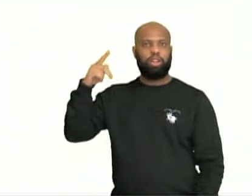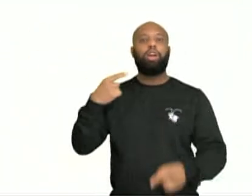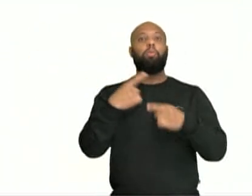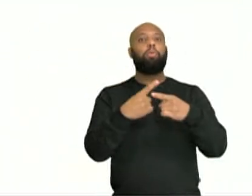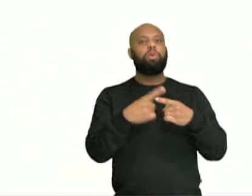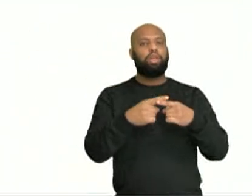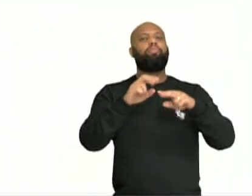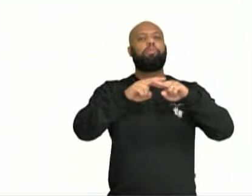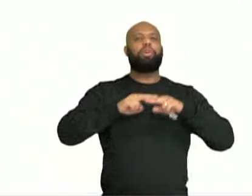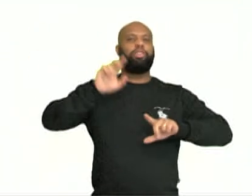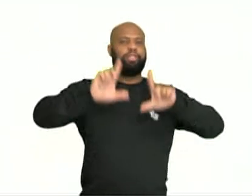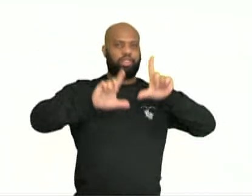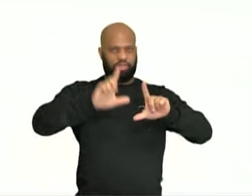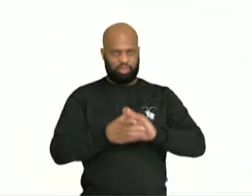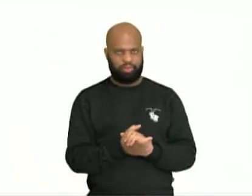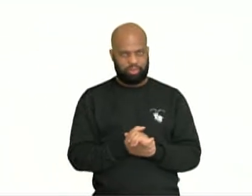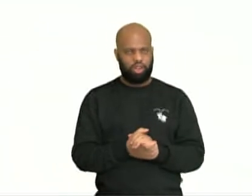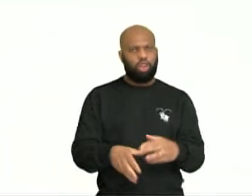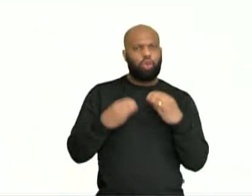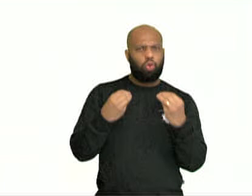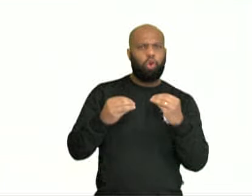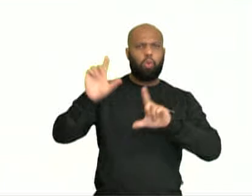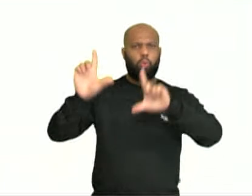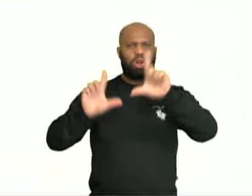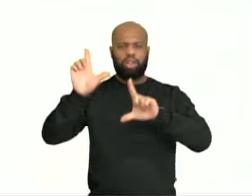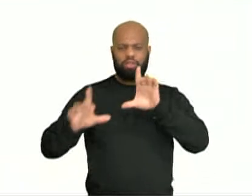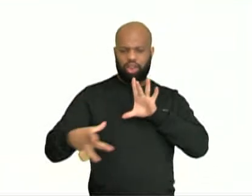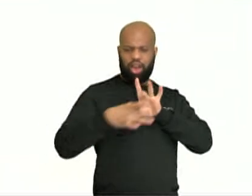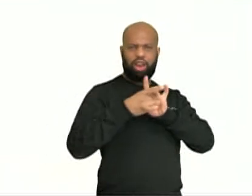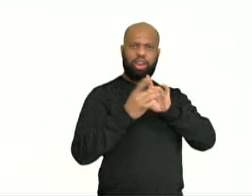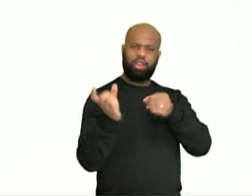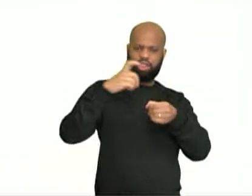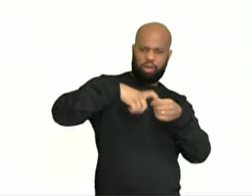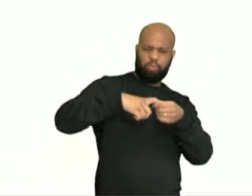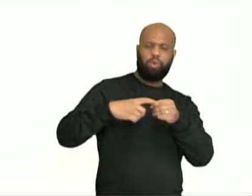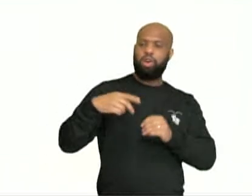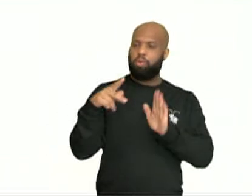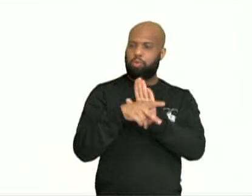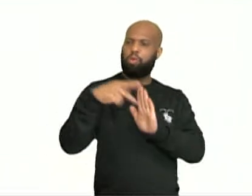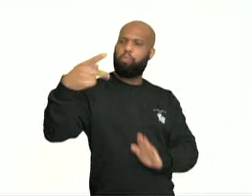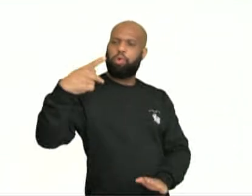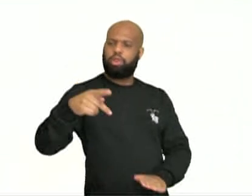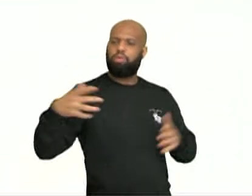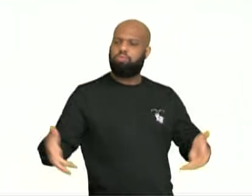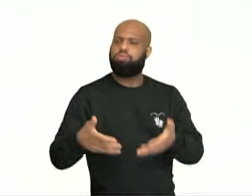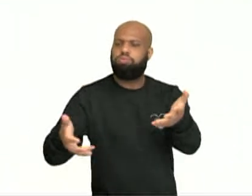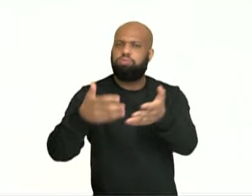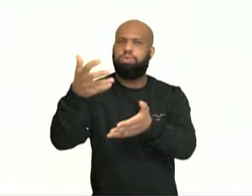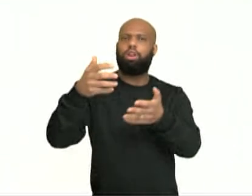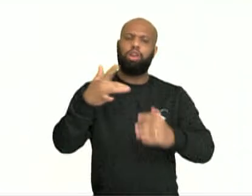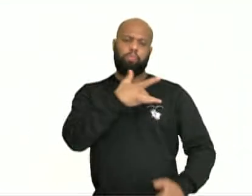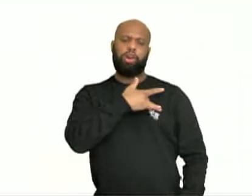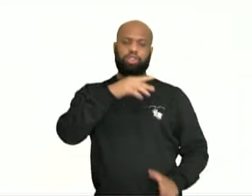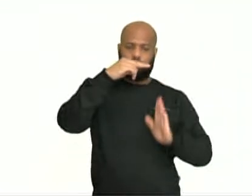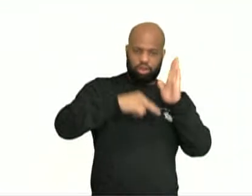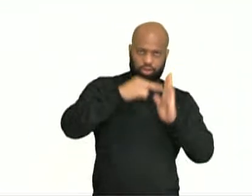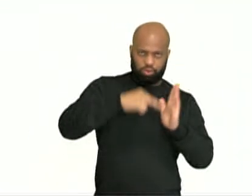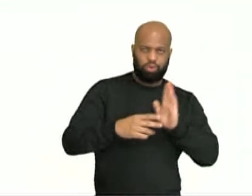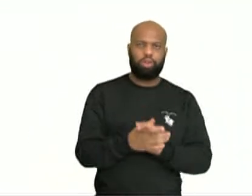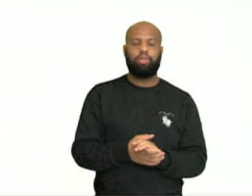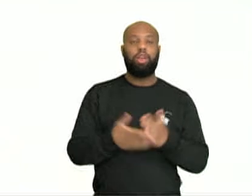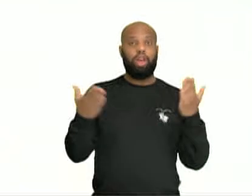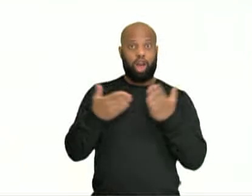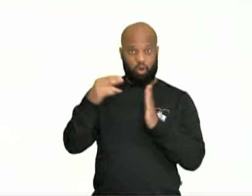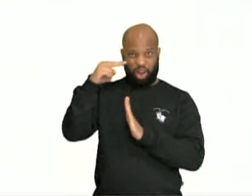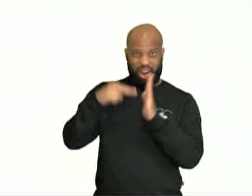à TV. Como ela pôde se tornar um aliado do professor no fomento à paixão pela leitura? Retomando esse